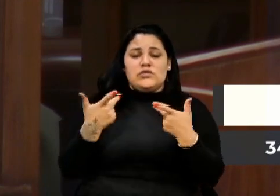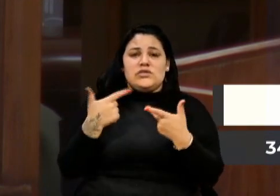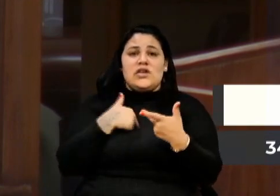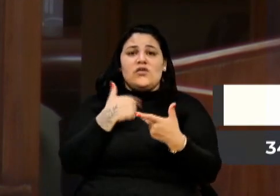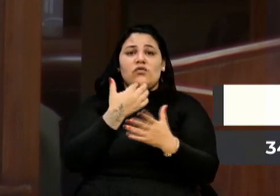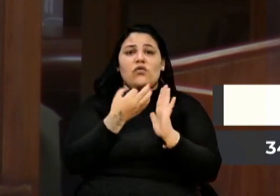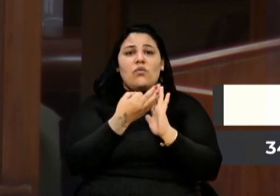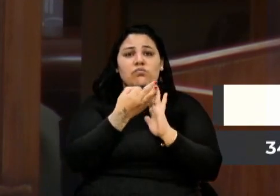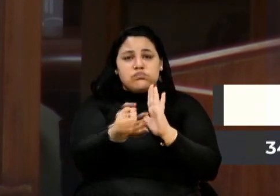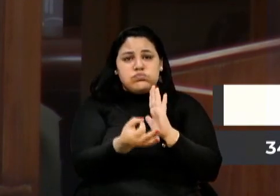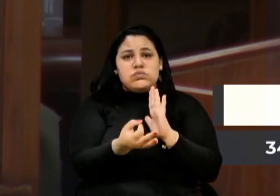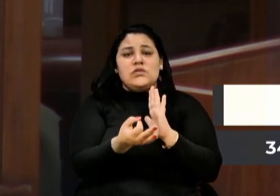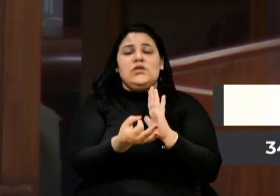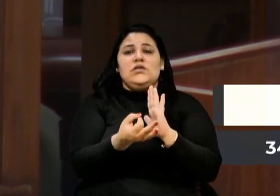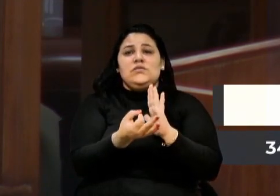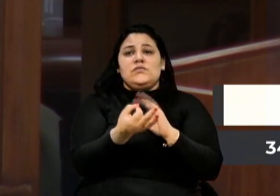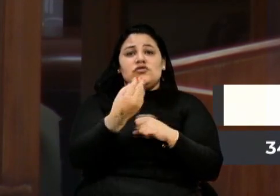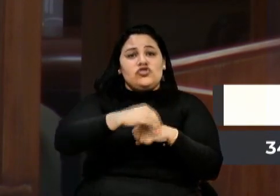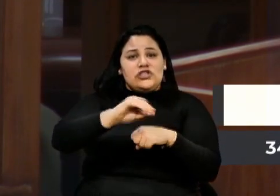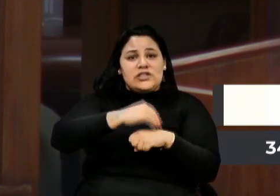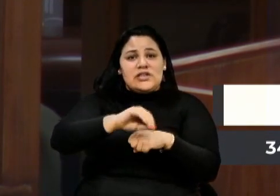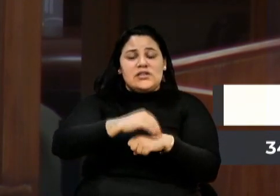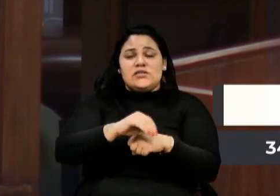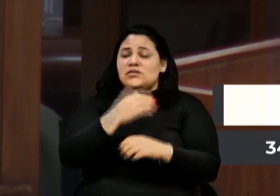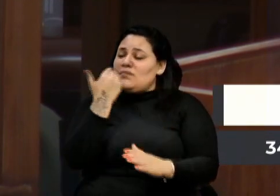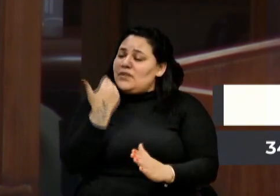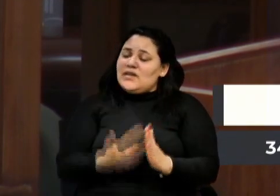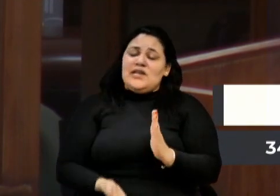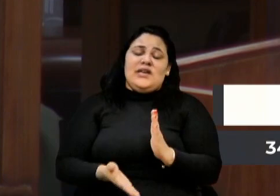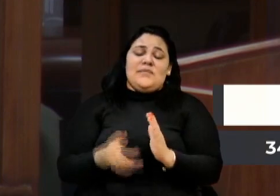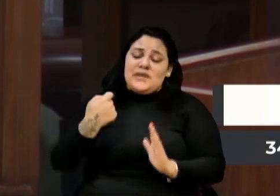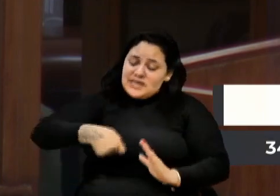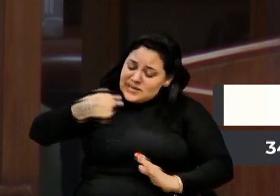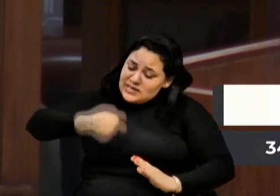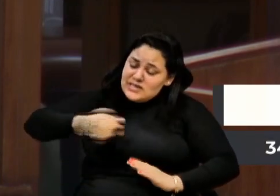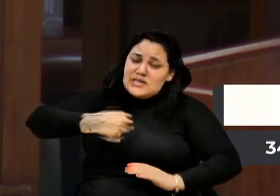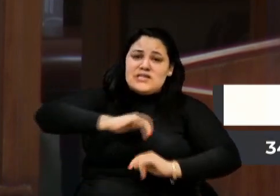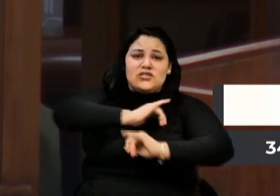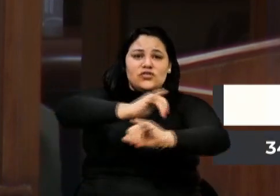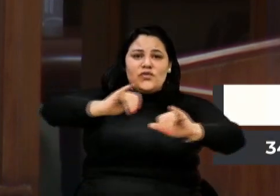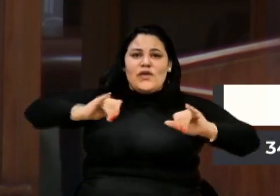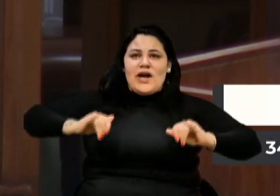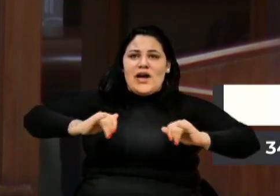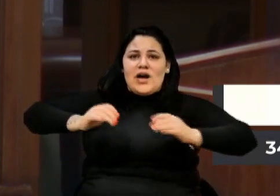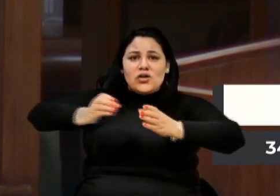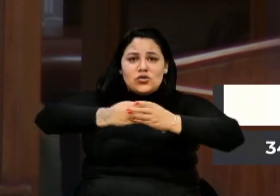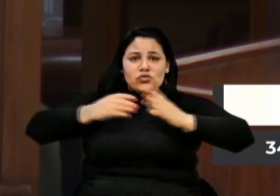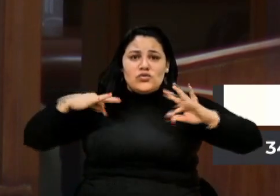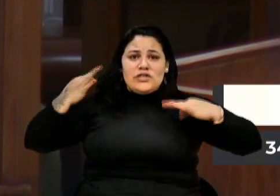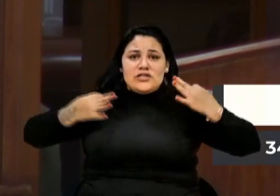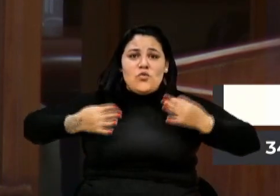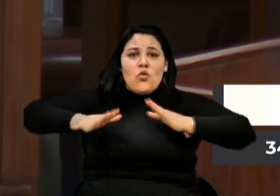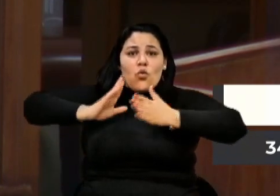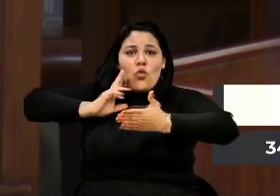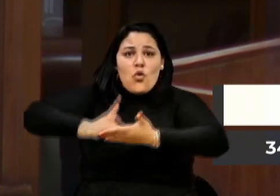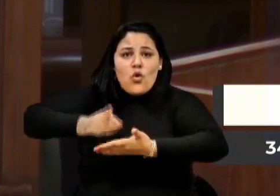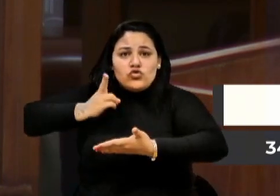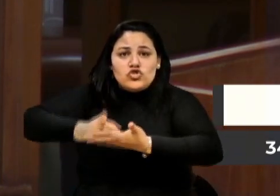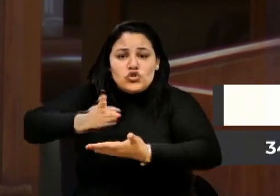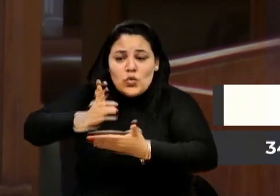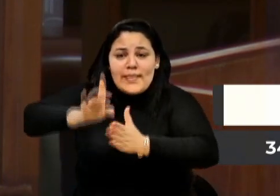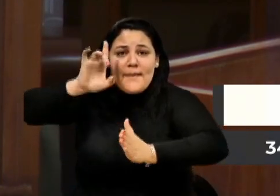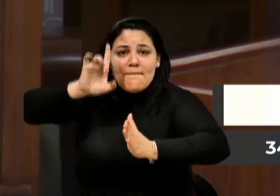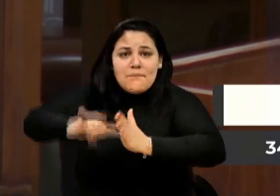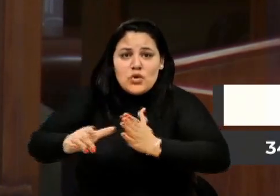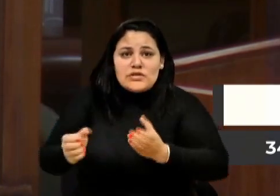oportunidade de se divulgar, né, e fazer com que o turismo religioso permaneça depois da Festa da Uva. A Festa da Uva é uma oportunidade de